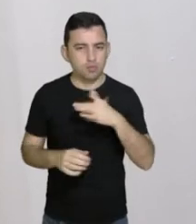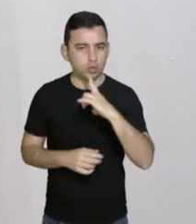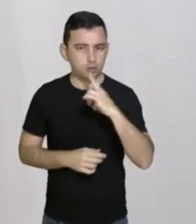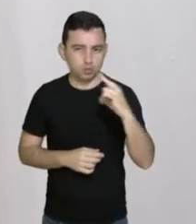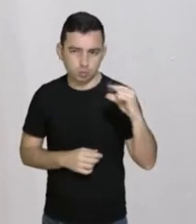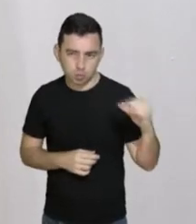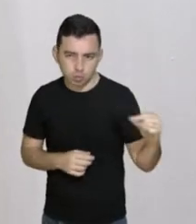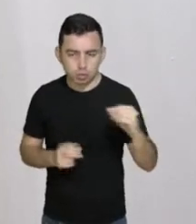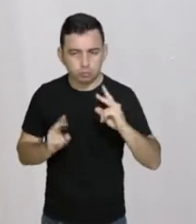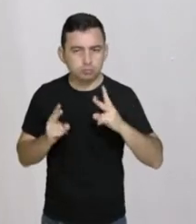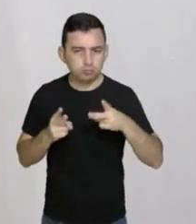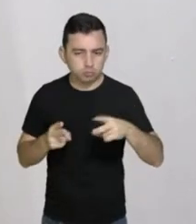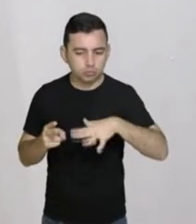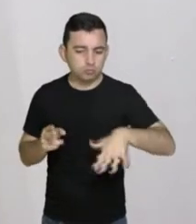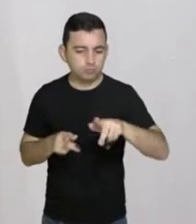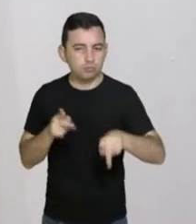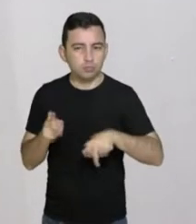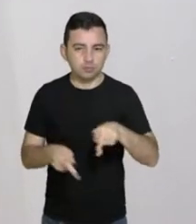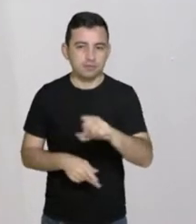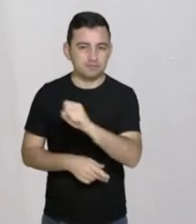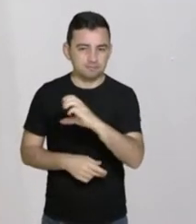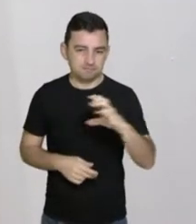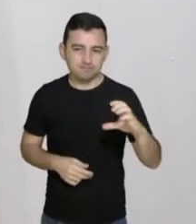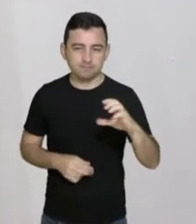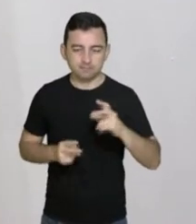pelo povo catarinense.